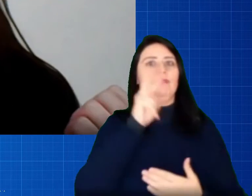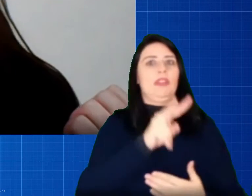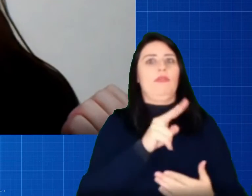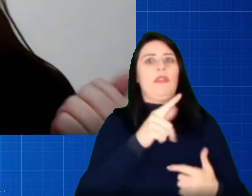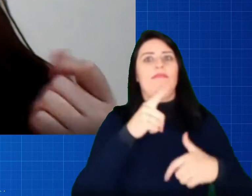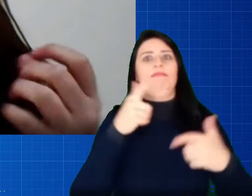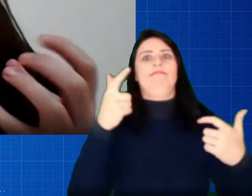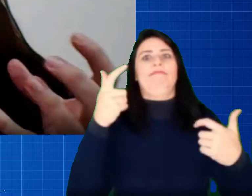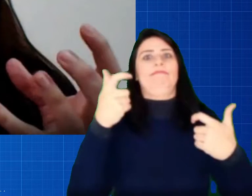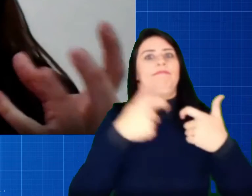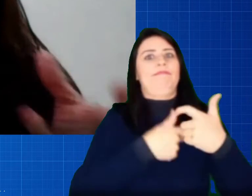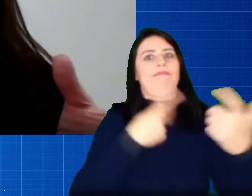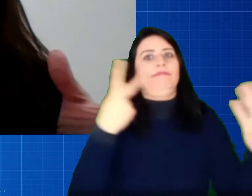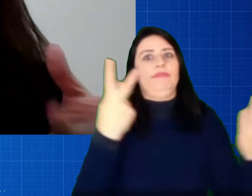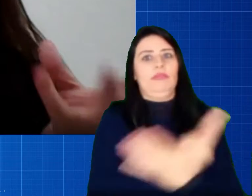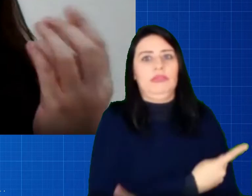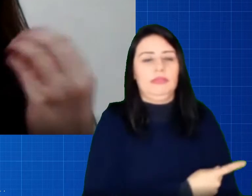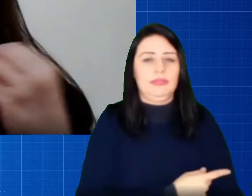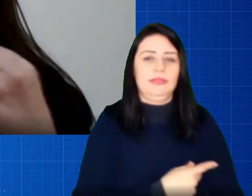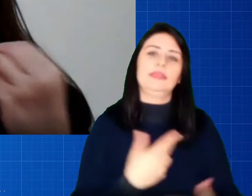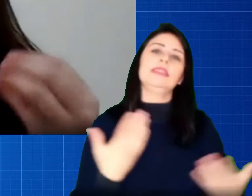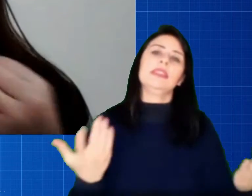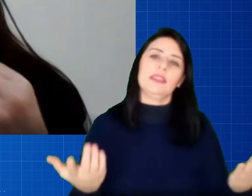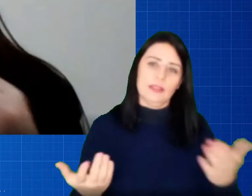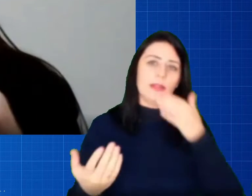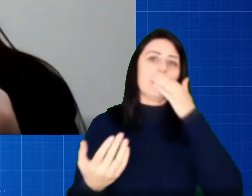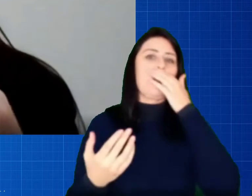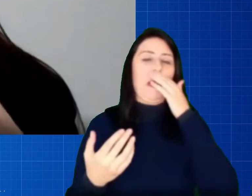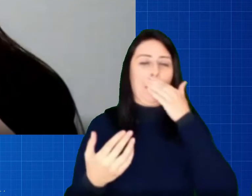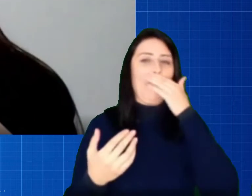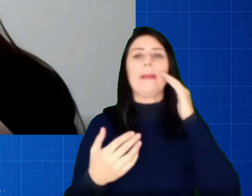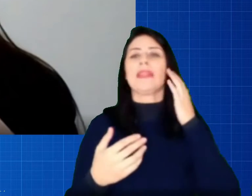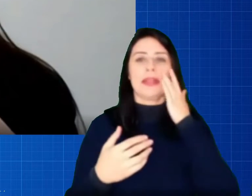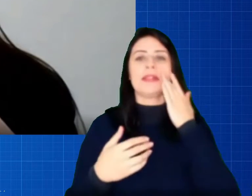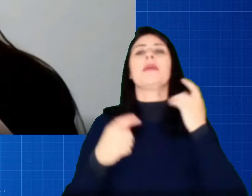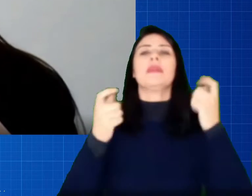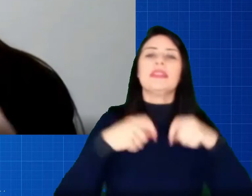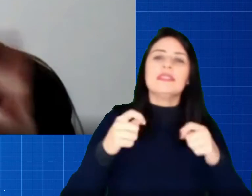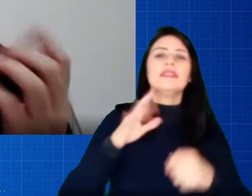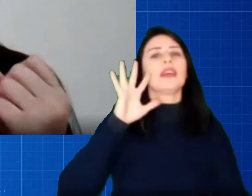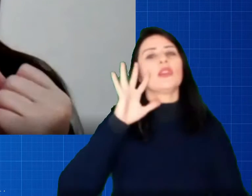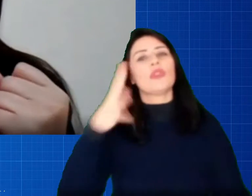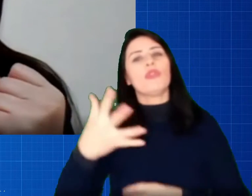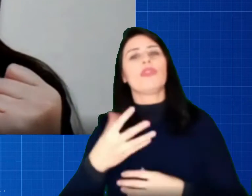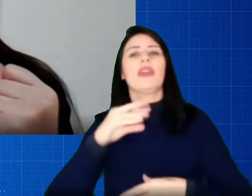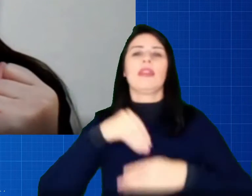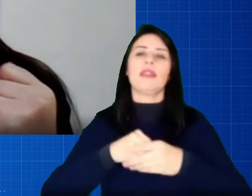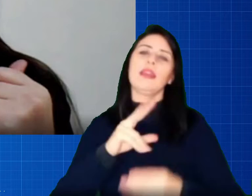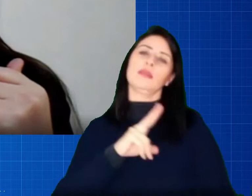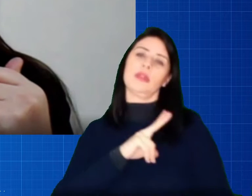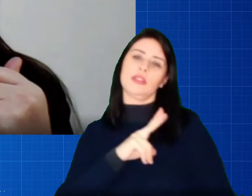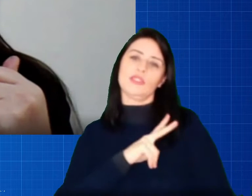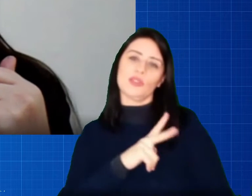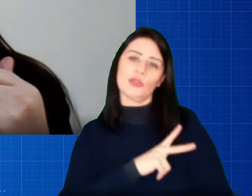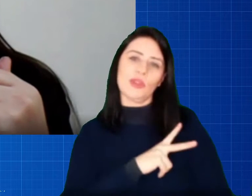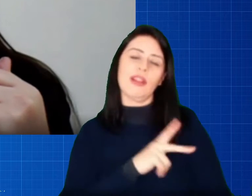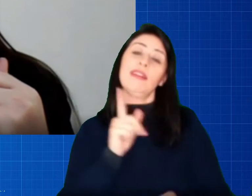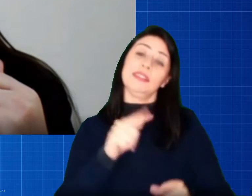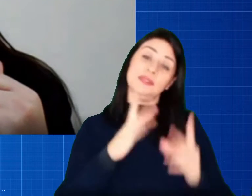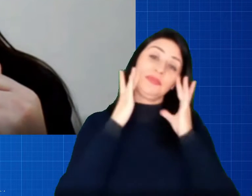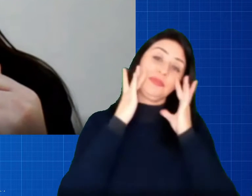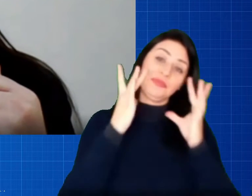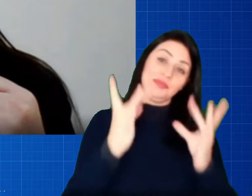escola. Daí as professoras têm que resolver com a mãe essa questão de privacidade. Daí como é que a gente trabalha com a criança isso, que é muito